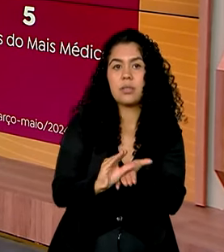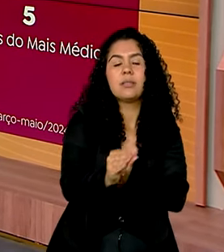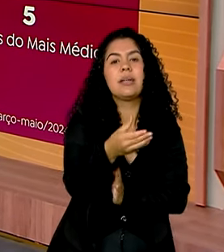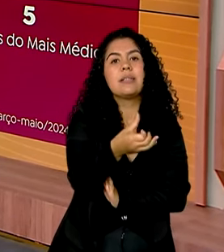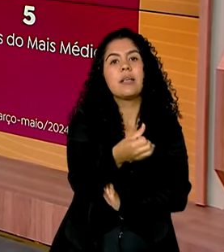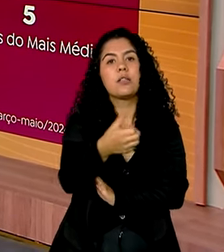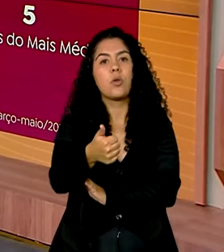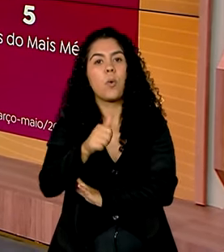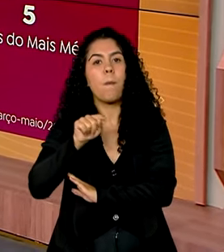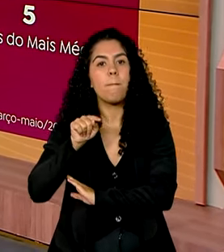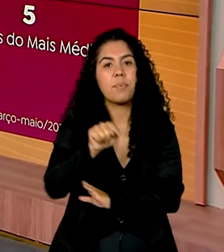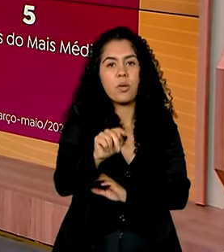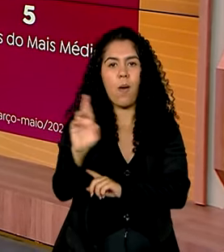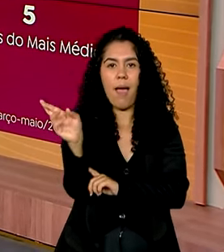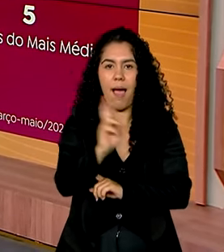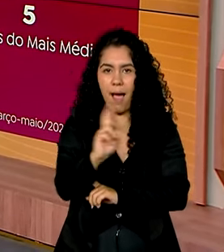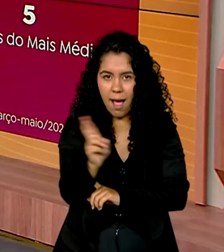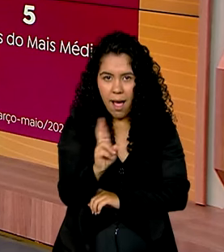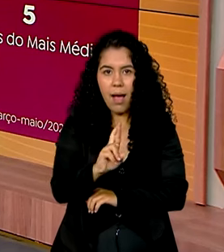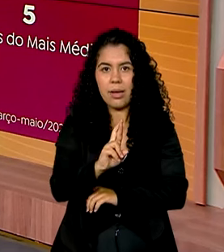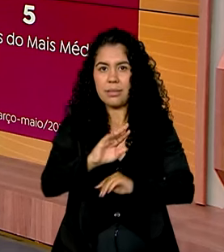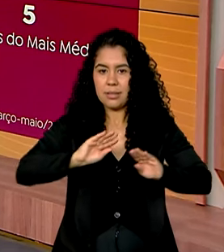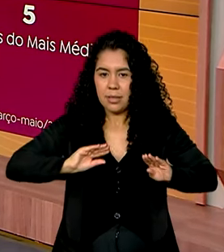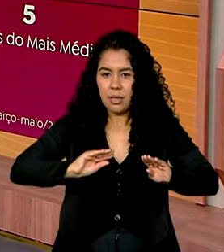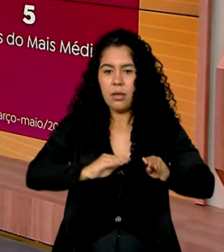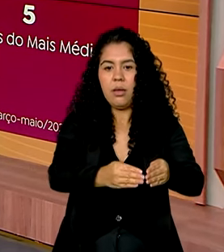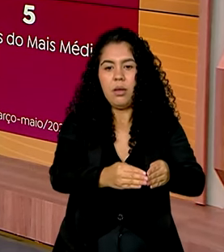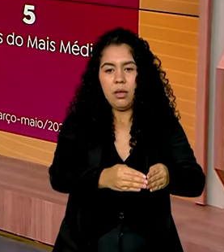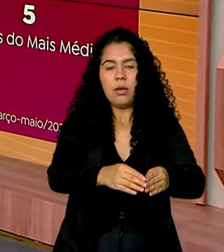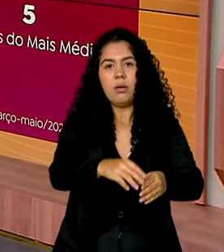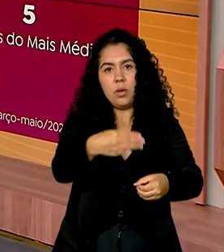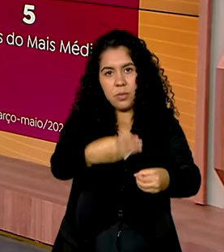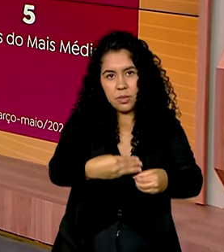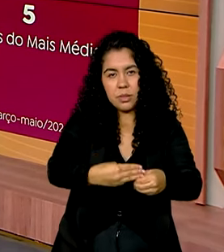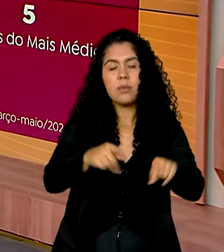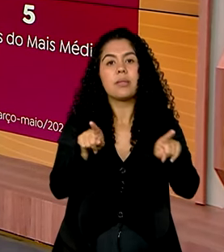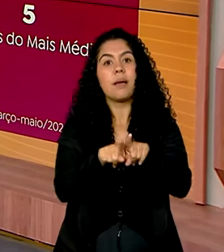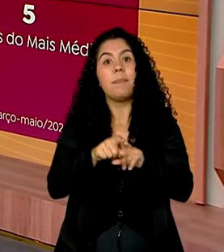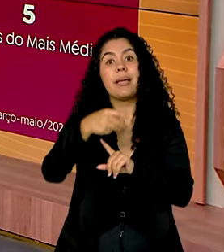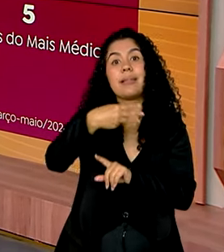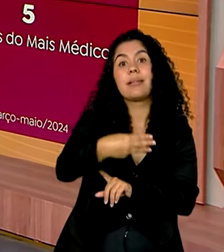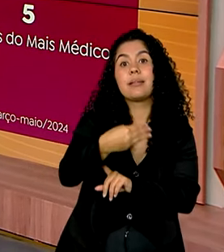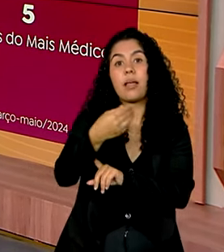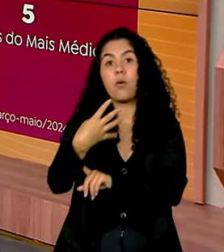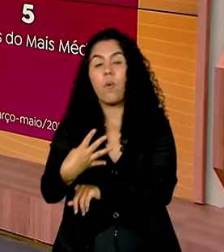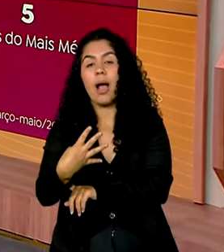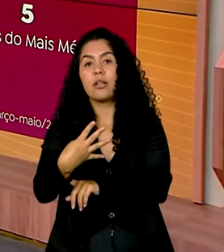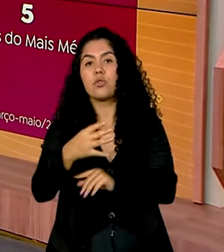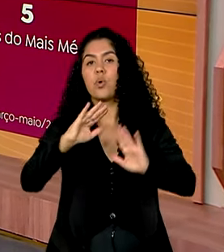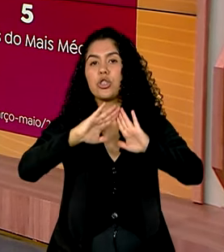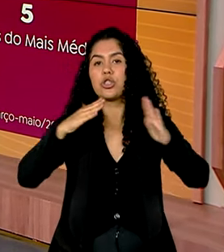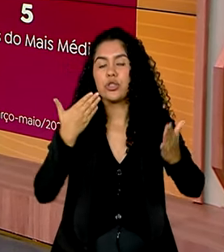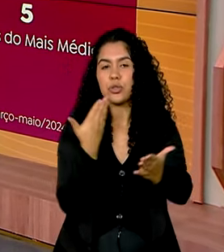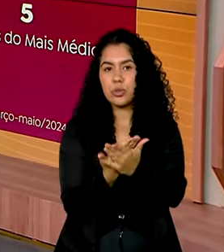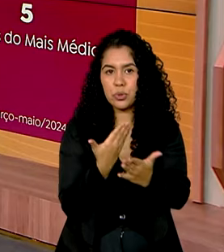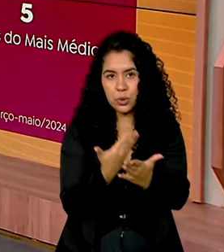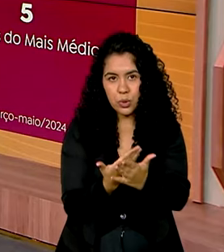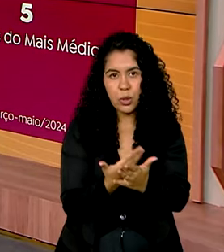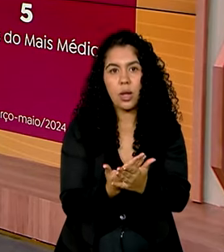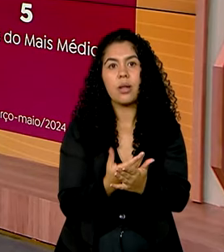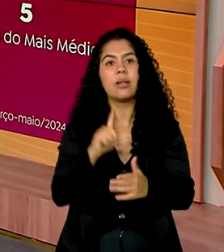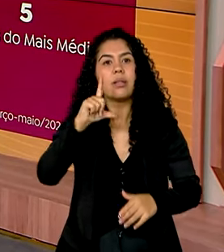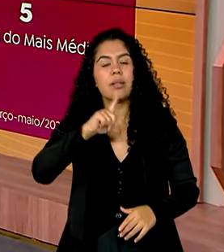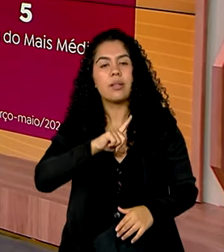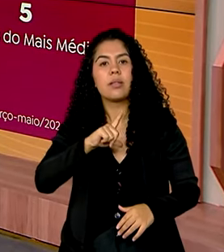R$ 61 mil para o município, para a cidade de Cachoeira. 34 escolas foram beneficiadas aí com mais de 4 mil